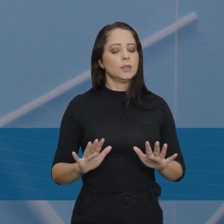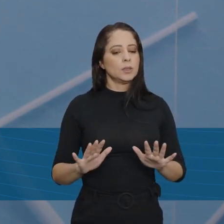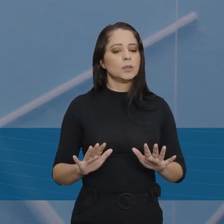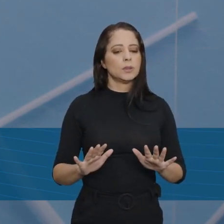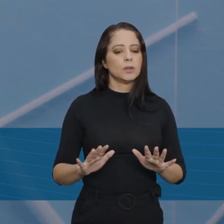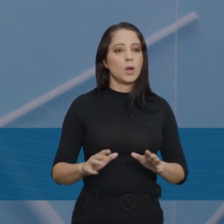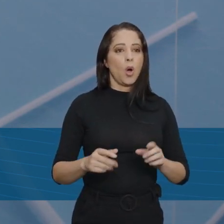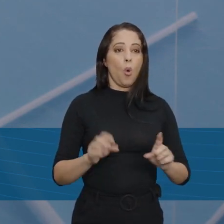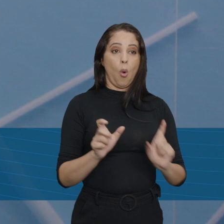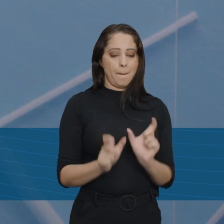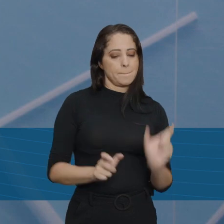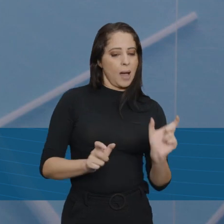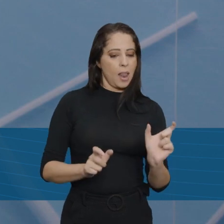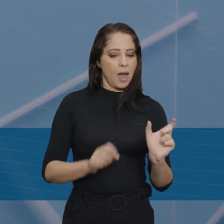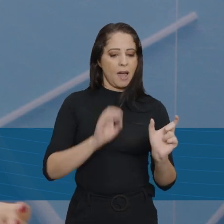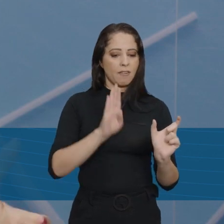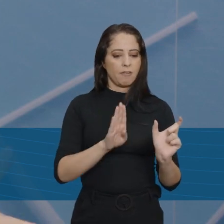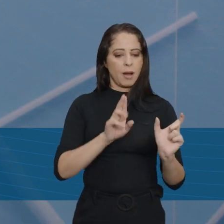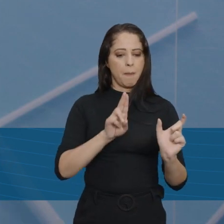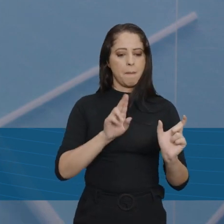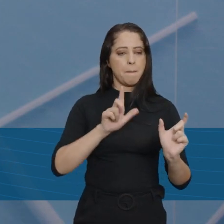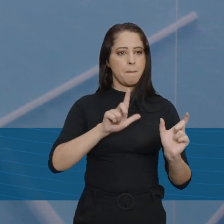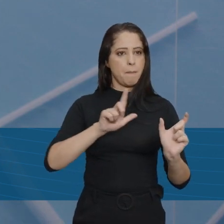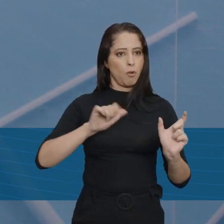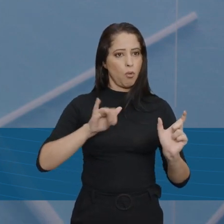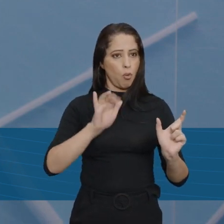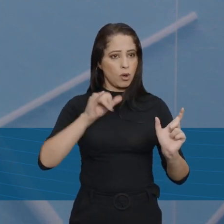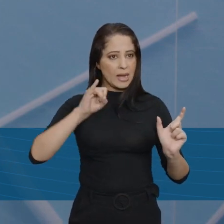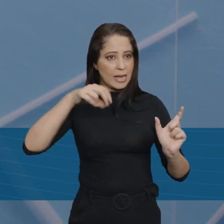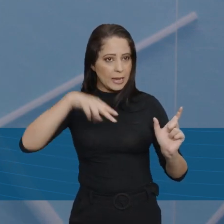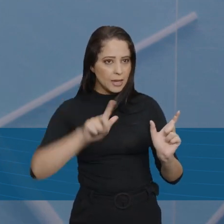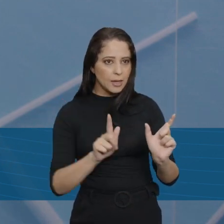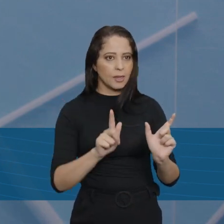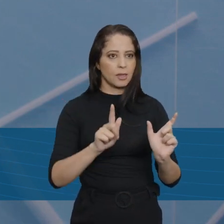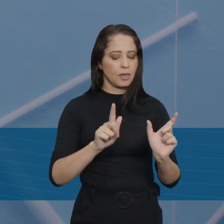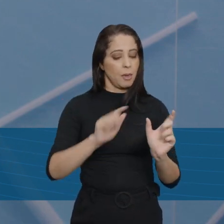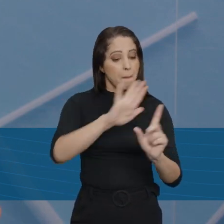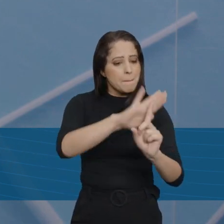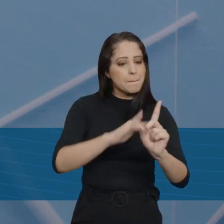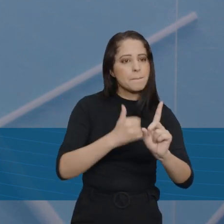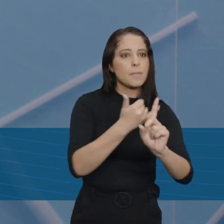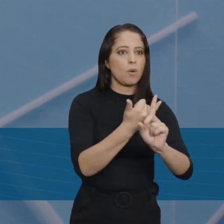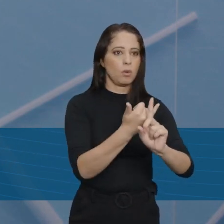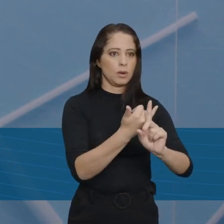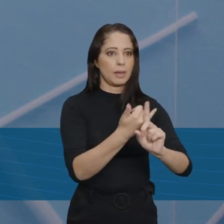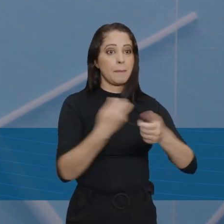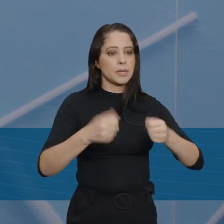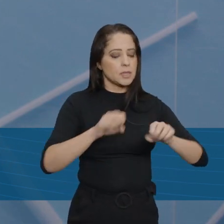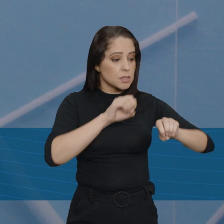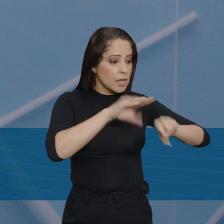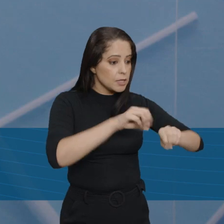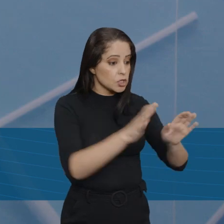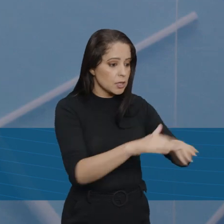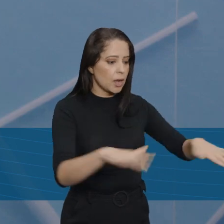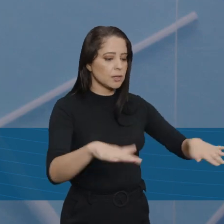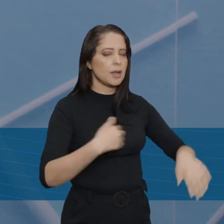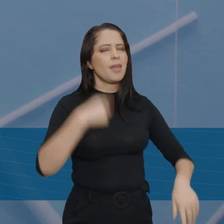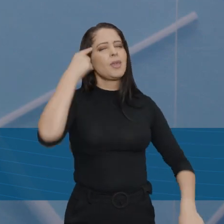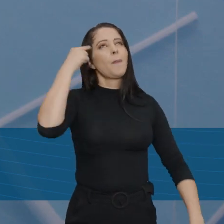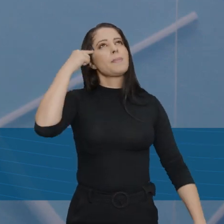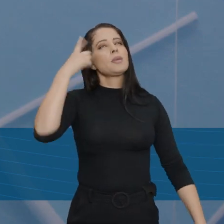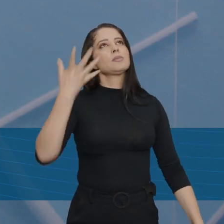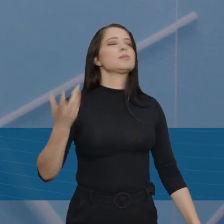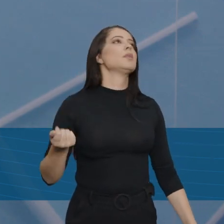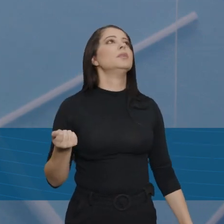que também é interessante o nome bullying, porque dá um nome, né? Levar essas informações para as crianças, né? Fiquei